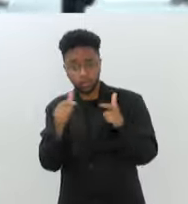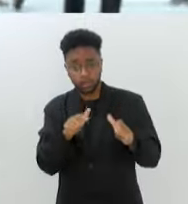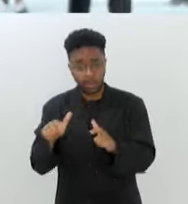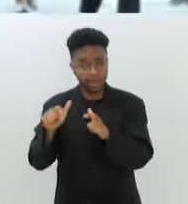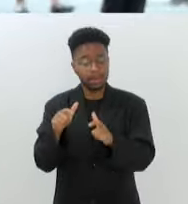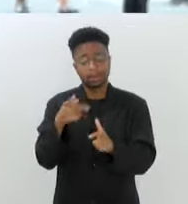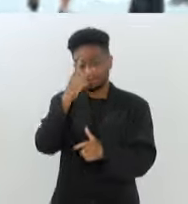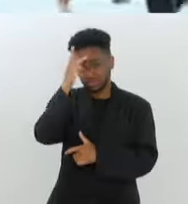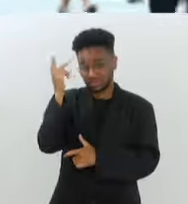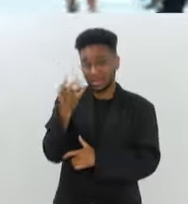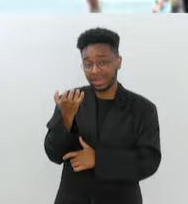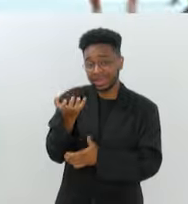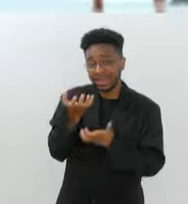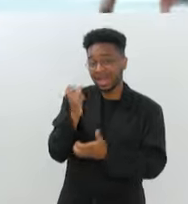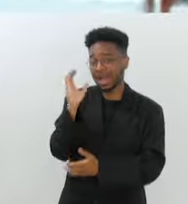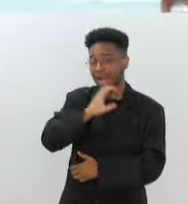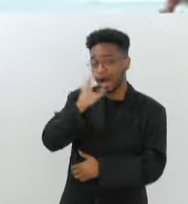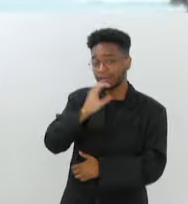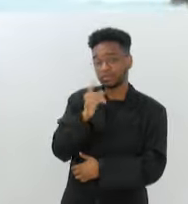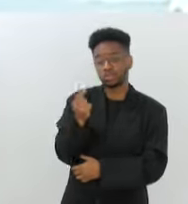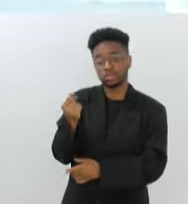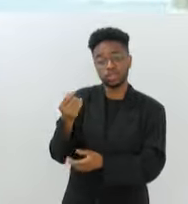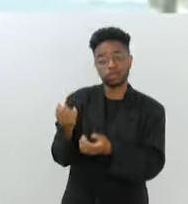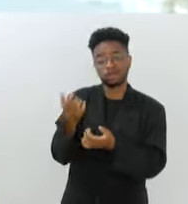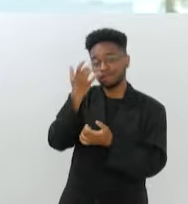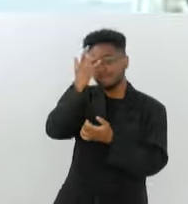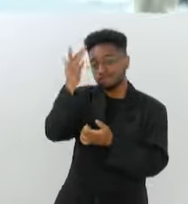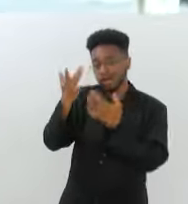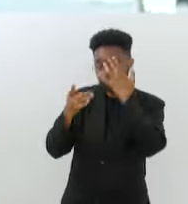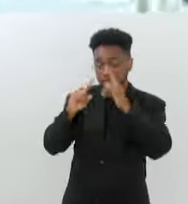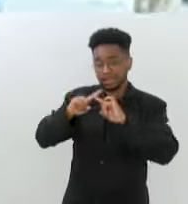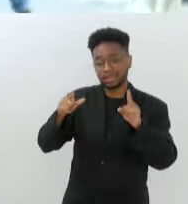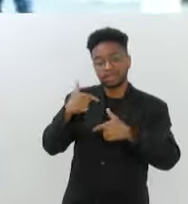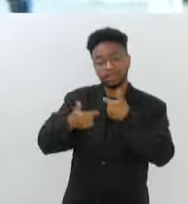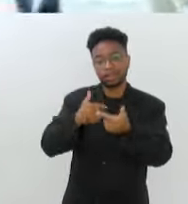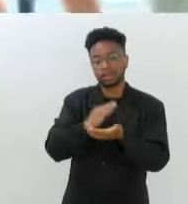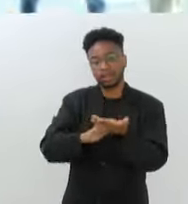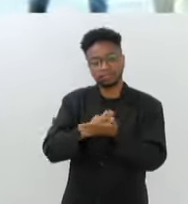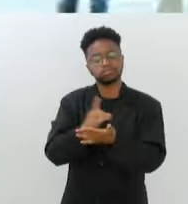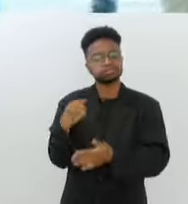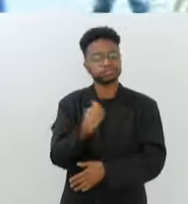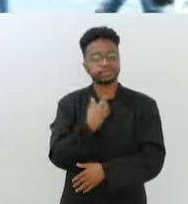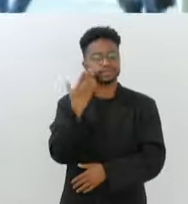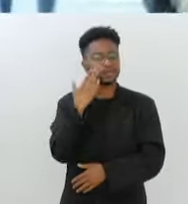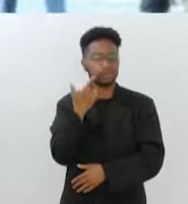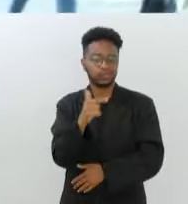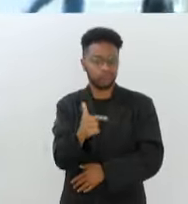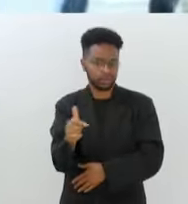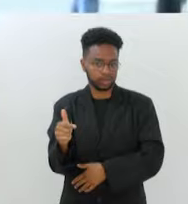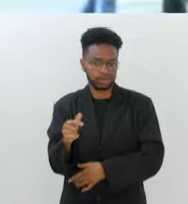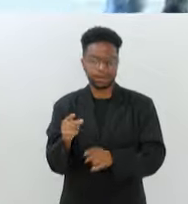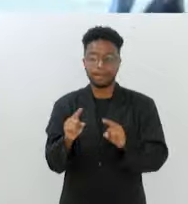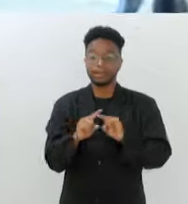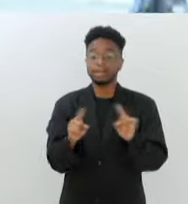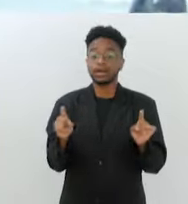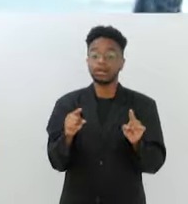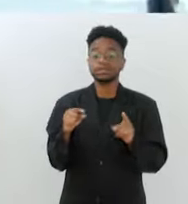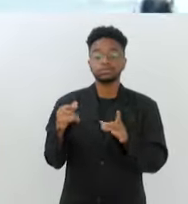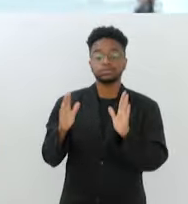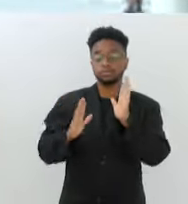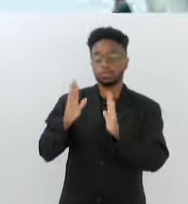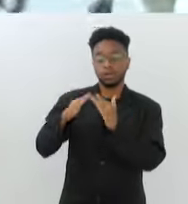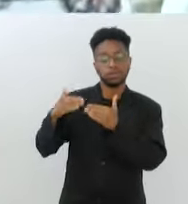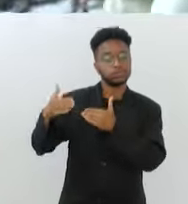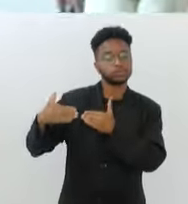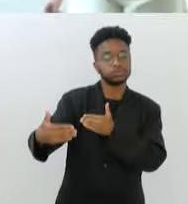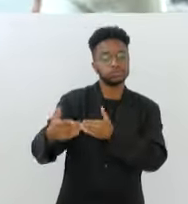muito dinheiro, rápido e fácil, sem trabalho nenhum. A gente sabe que isso não existe, mas a gente sabe que, em contrapartida, no longo prazo, a gente consegue